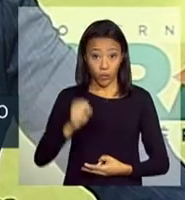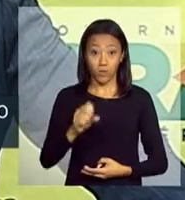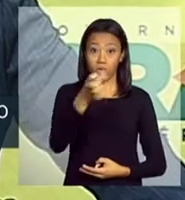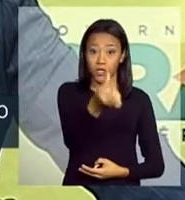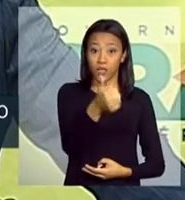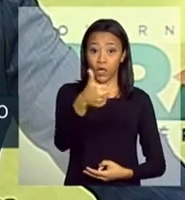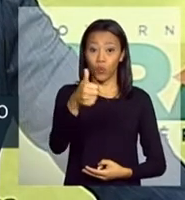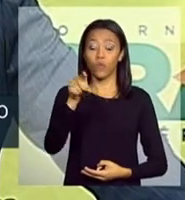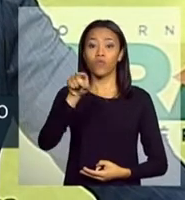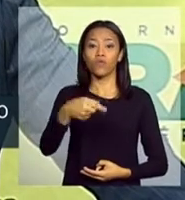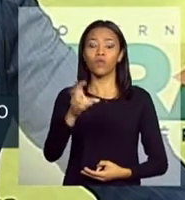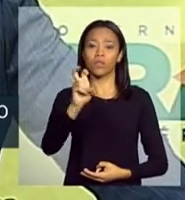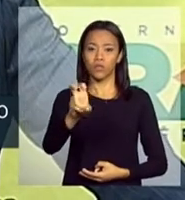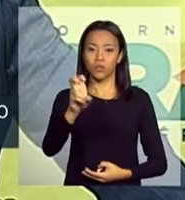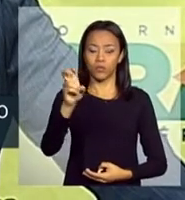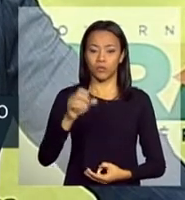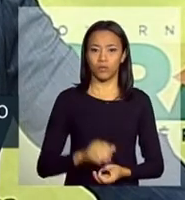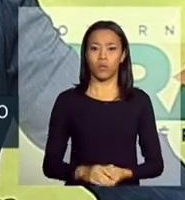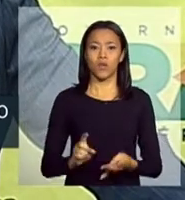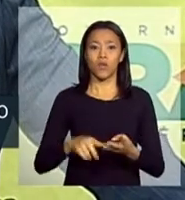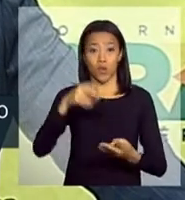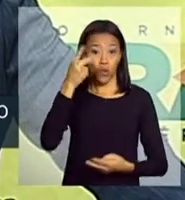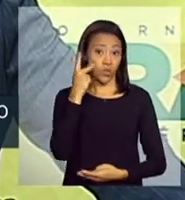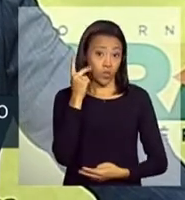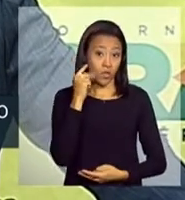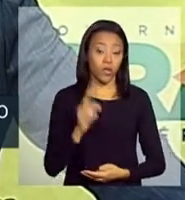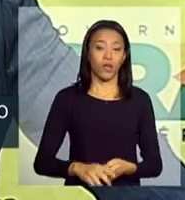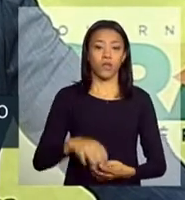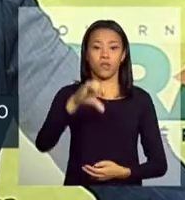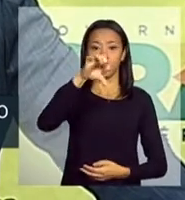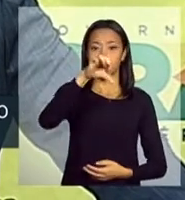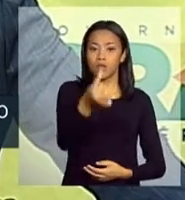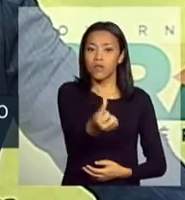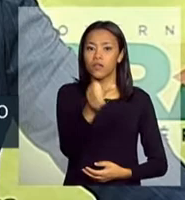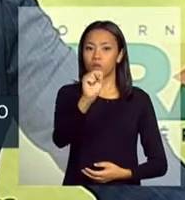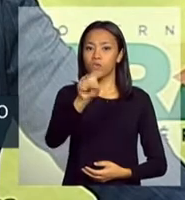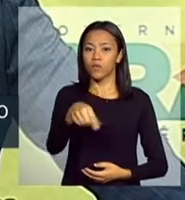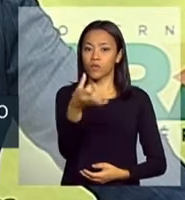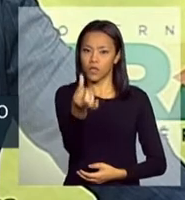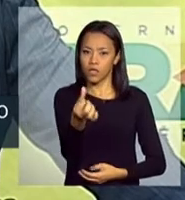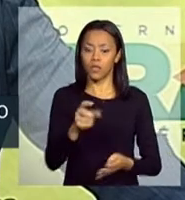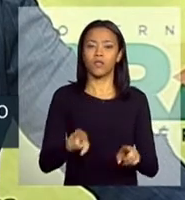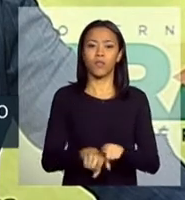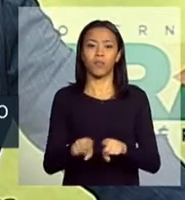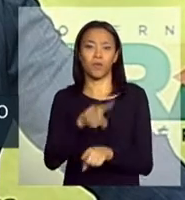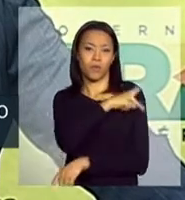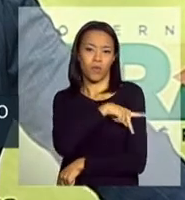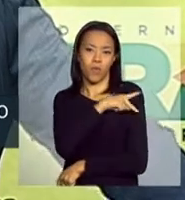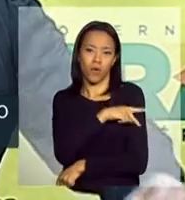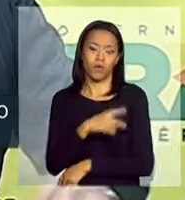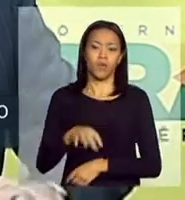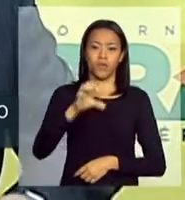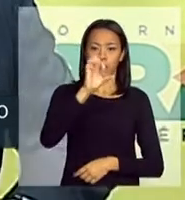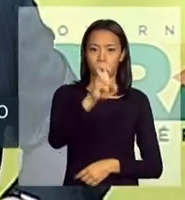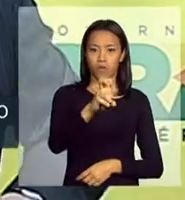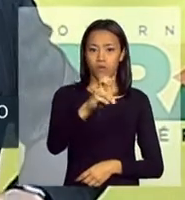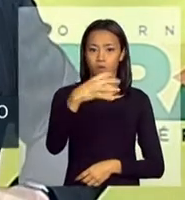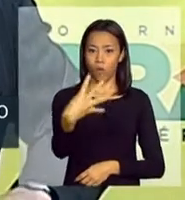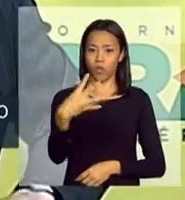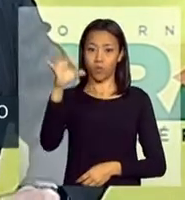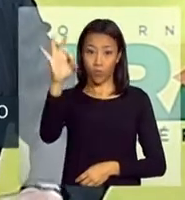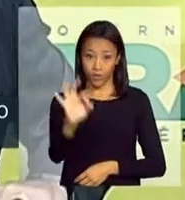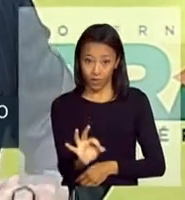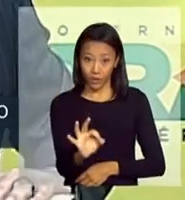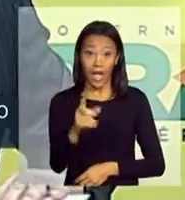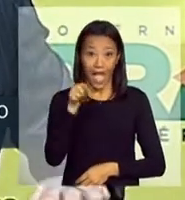do Sul 61,5 o Ceará 58,6 e o Piauí 54 por cento só os estados